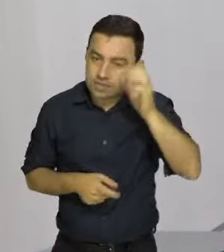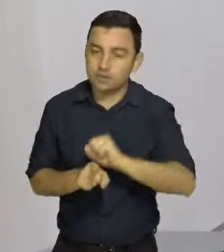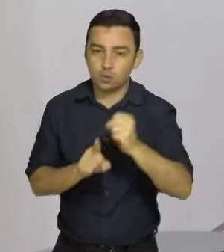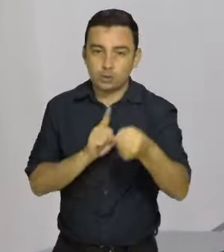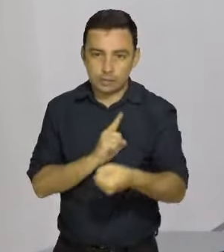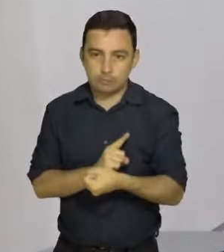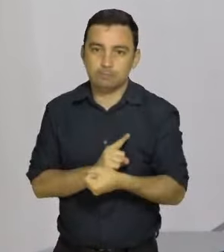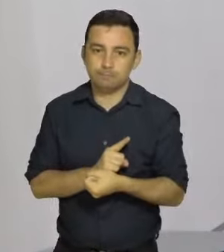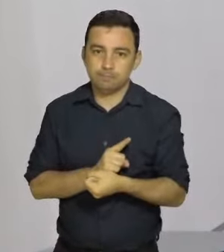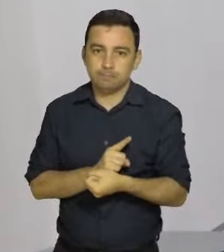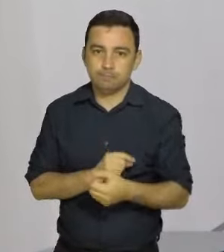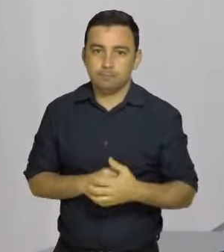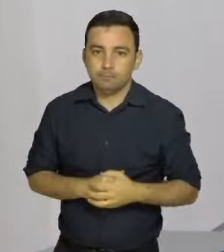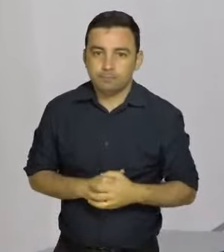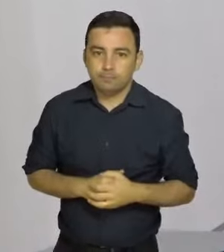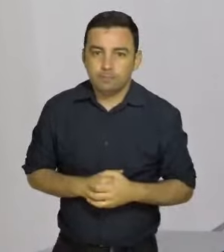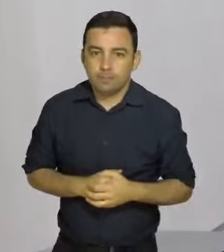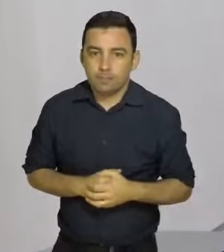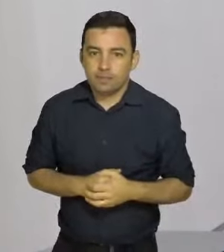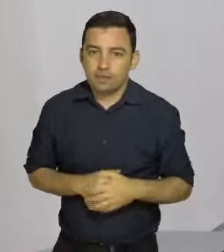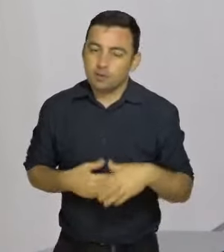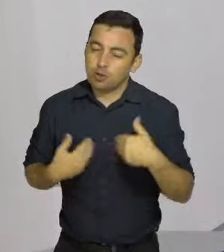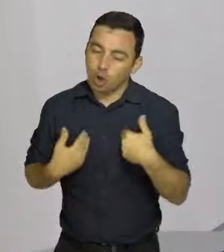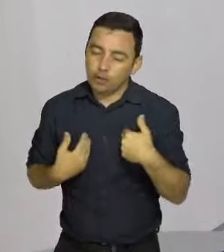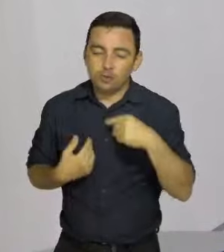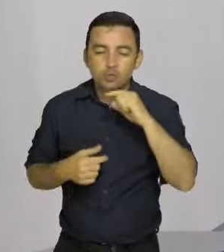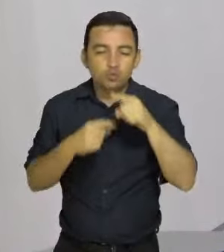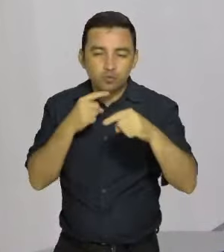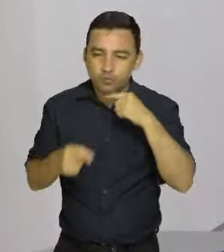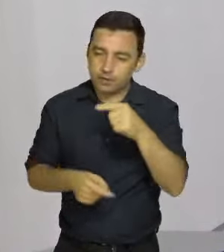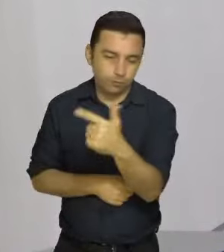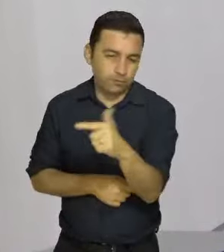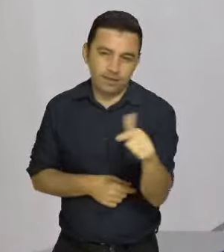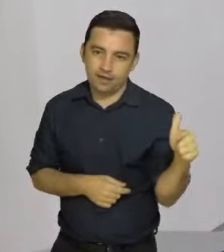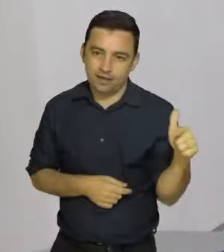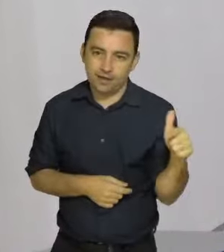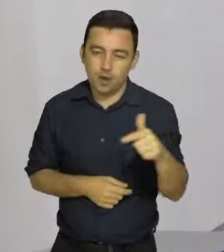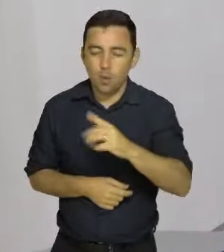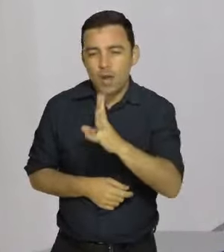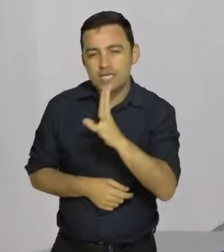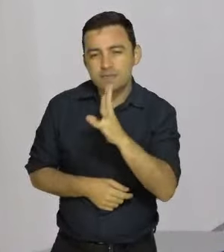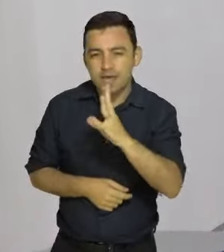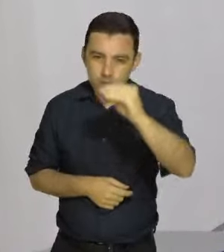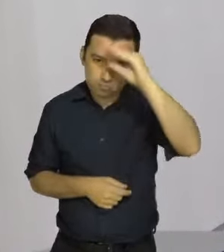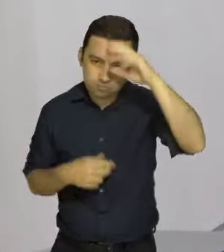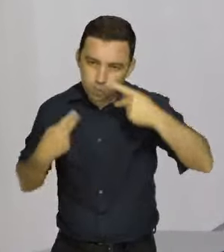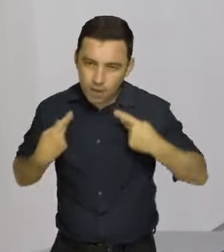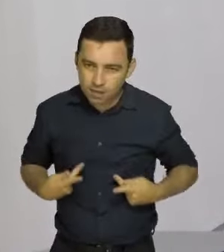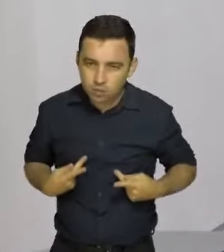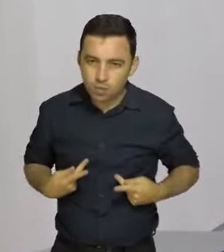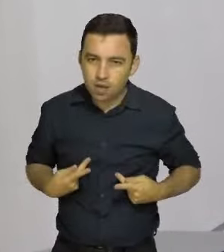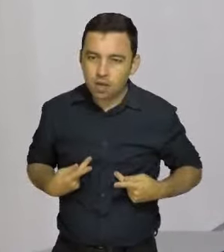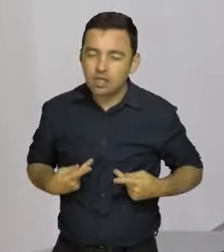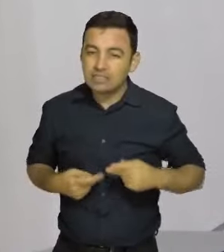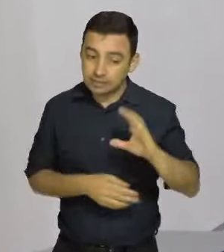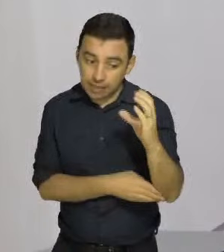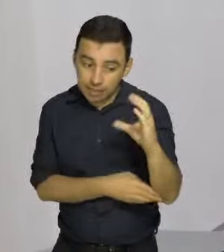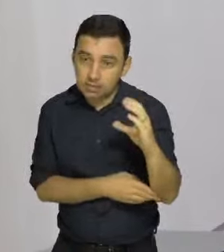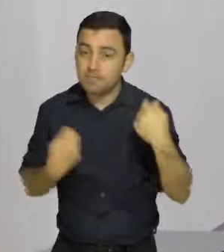social. Não temos dúvida de que o conhecimento humano e a ciência